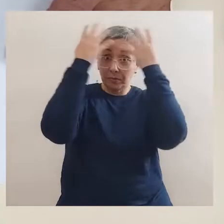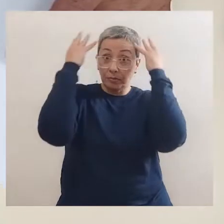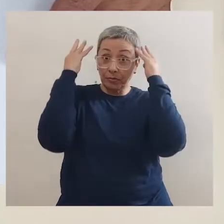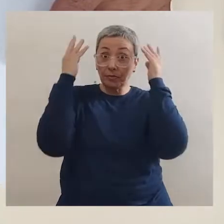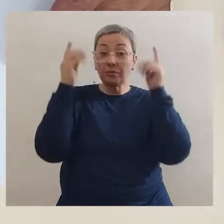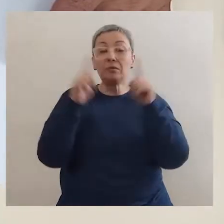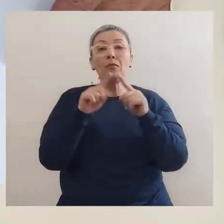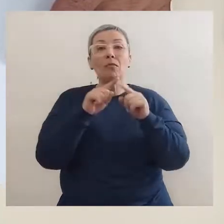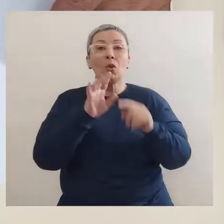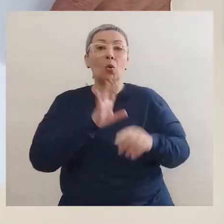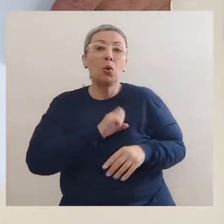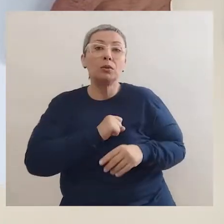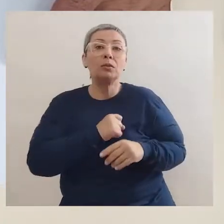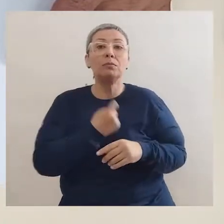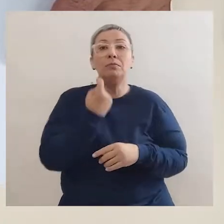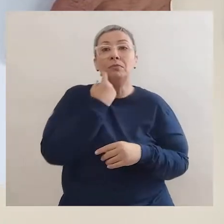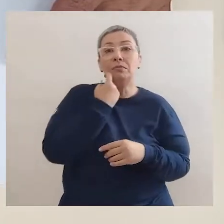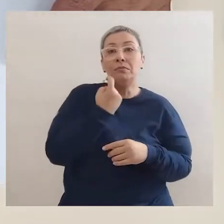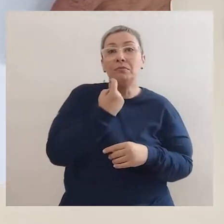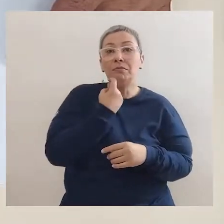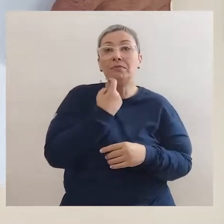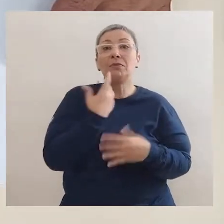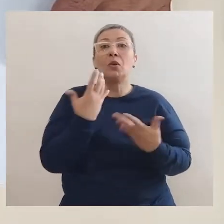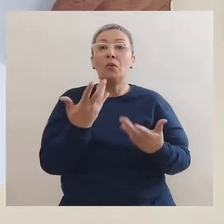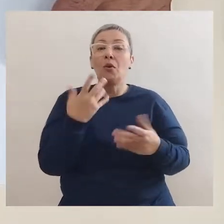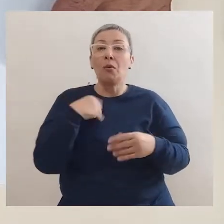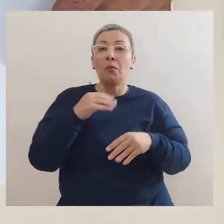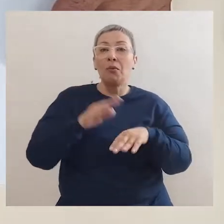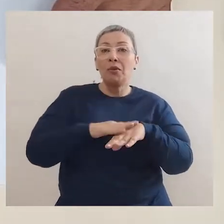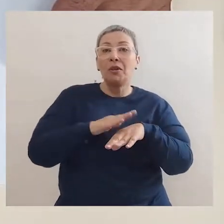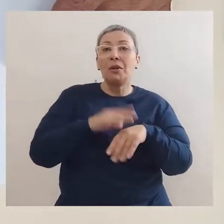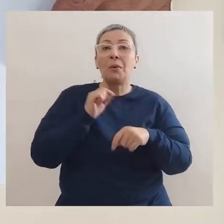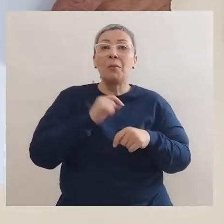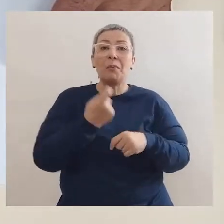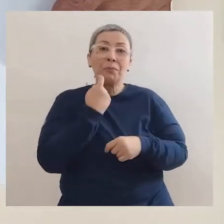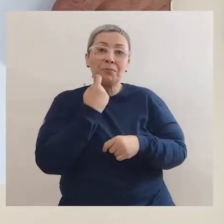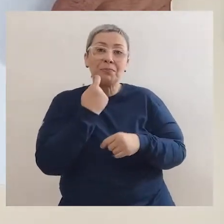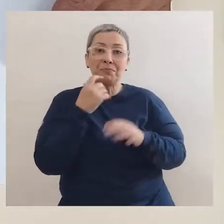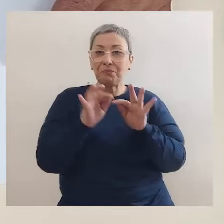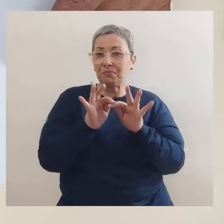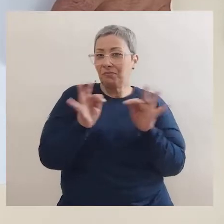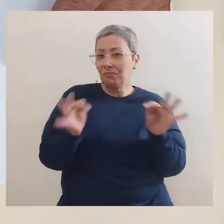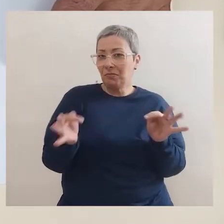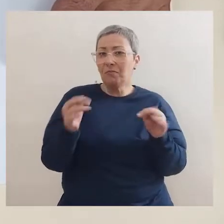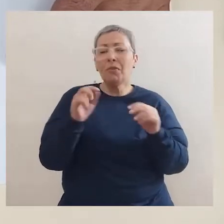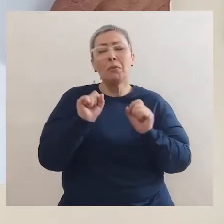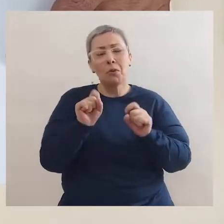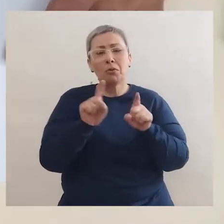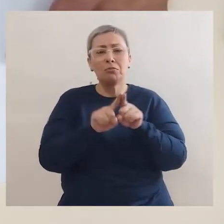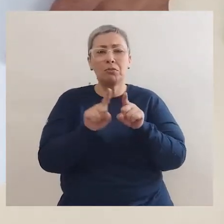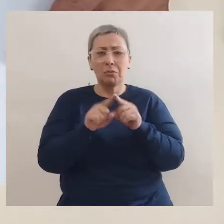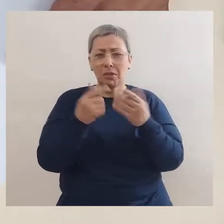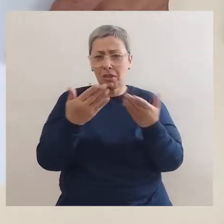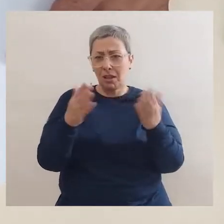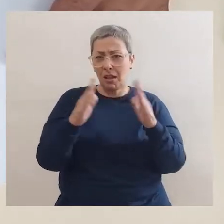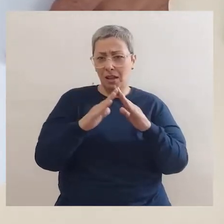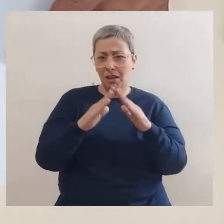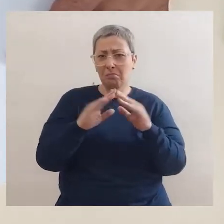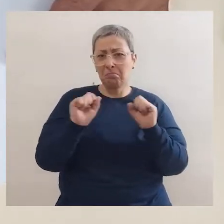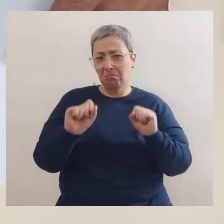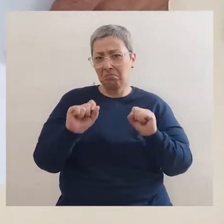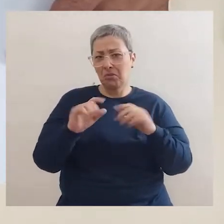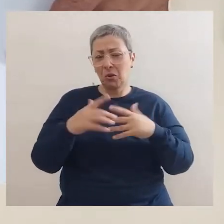casa, se você quiser. É só fazer, ó, uma linha curva e a outra linha